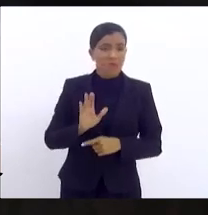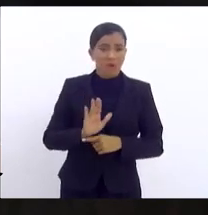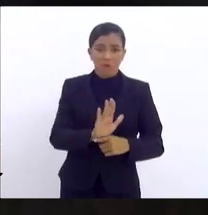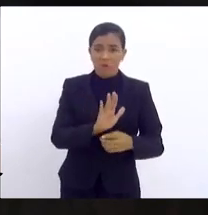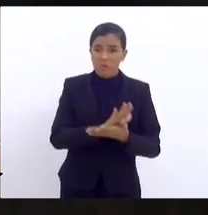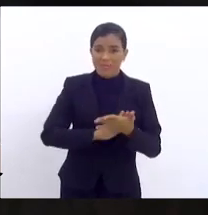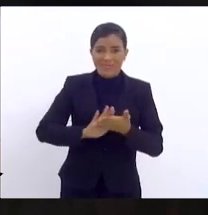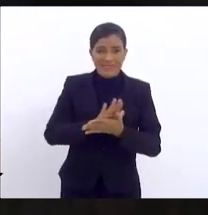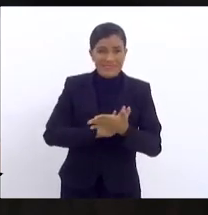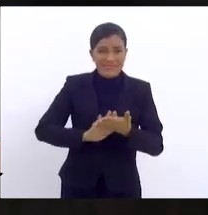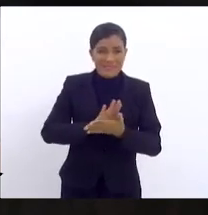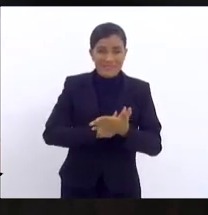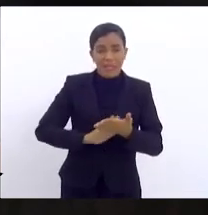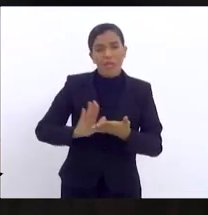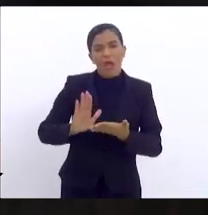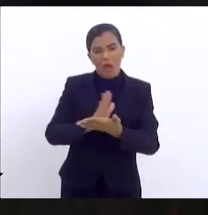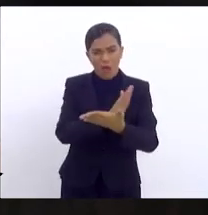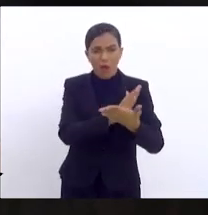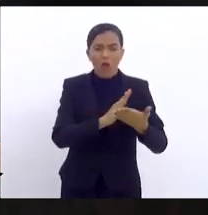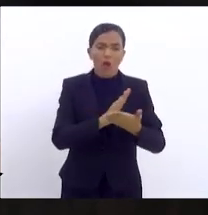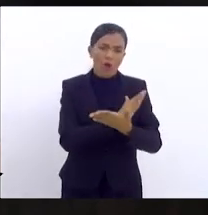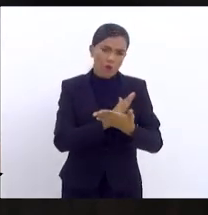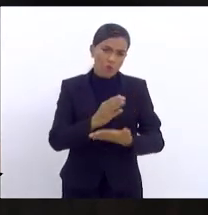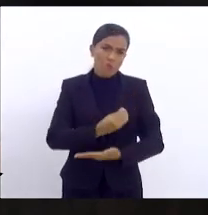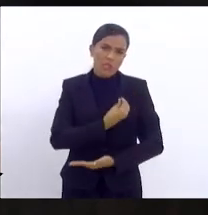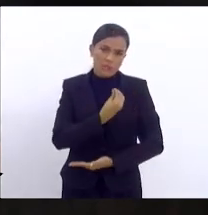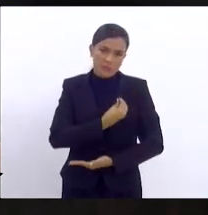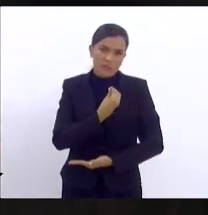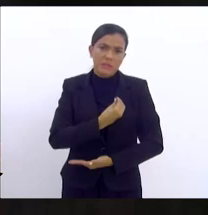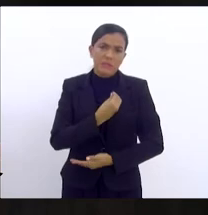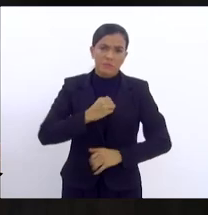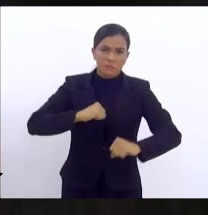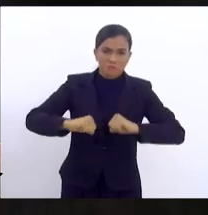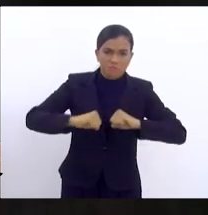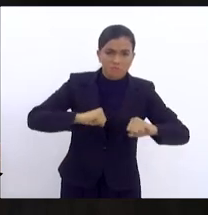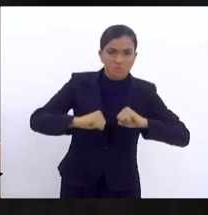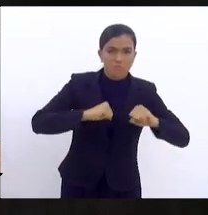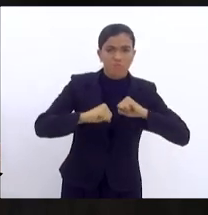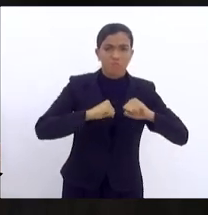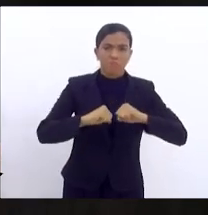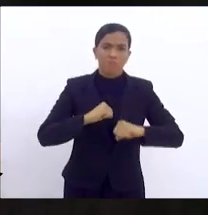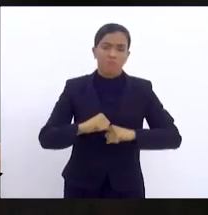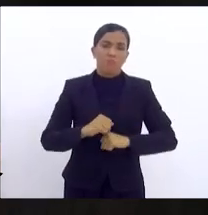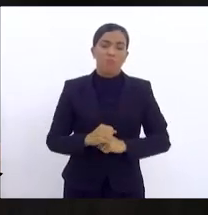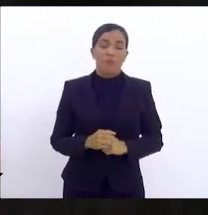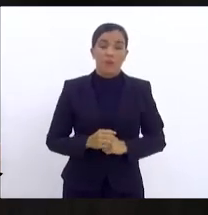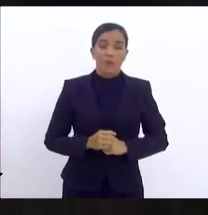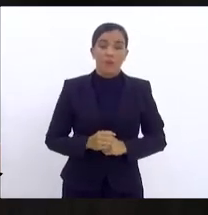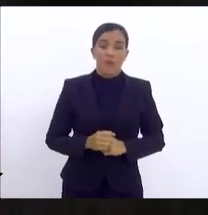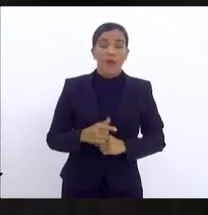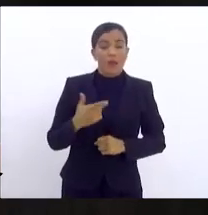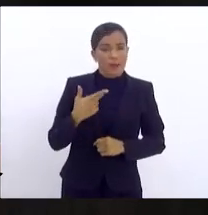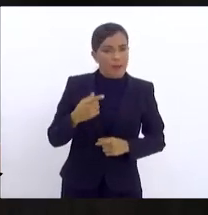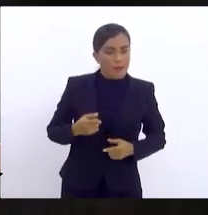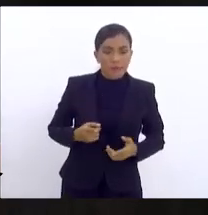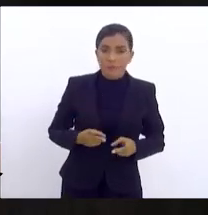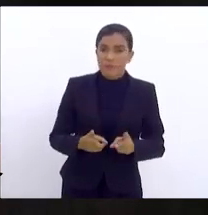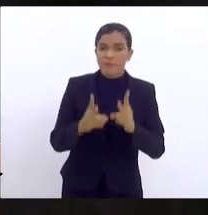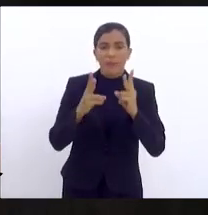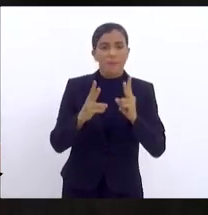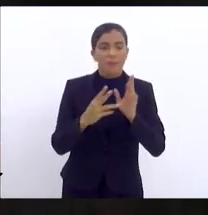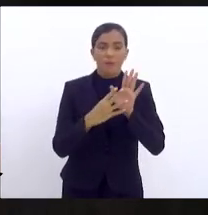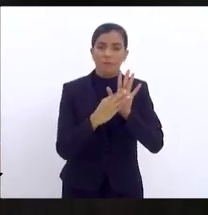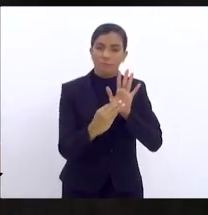alguns aqui participam do Conselho comunitário em Caxias comigo sabe que eu bato sempre nessa questão da dpf 635 E aí eu dou sempre como exemplo